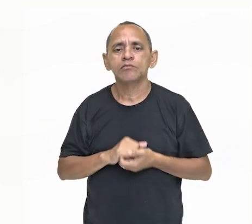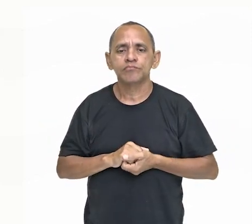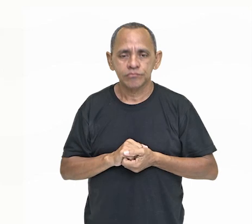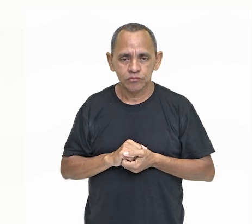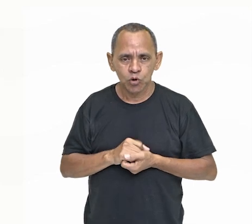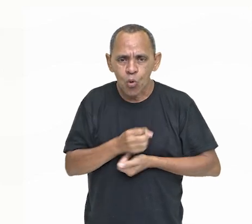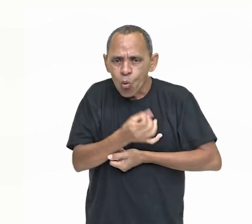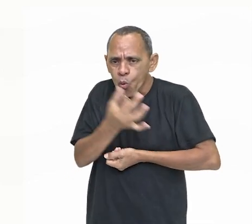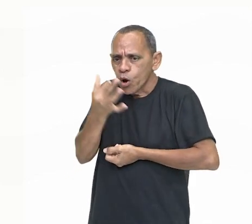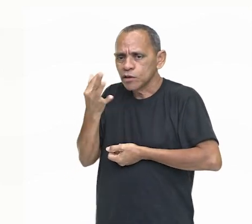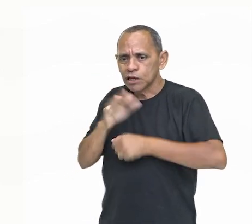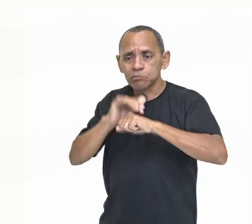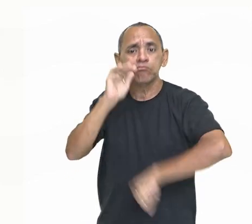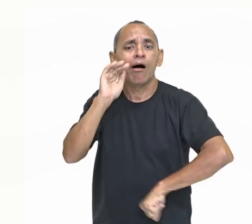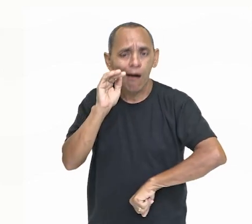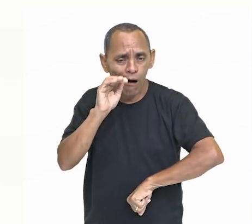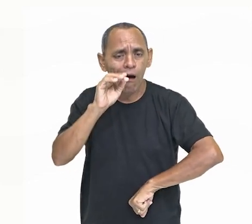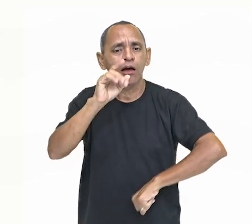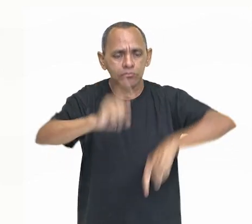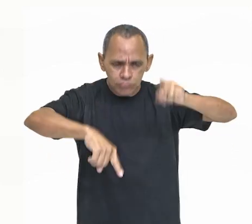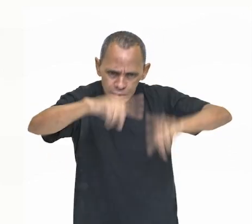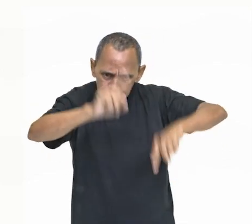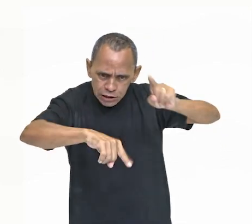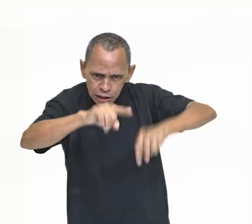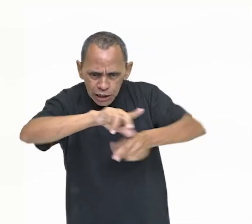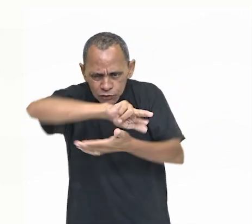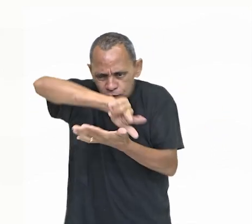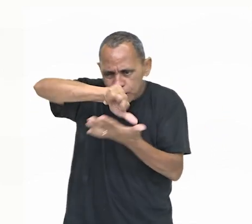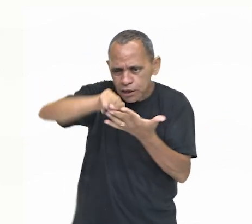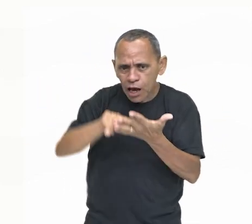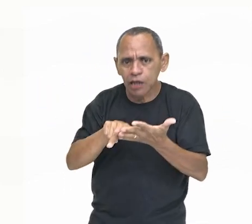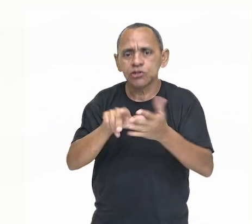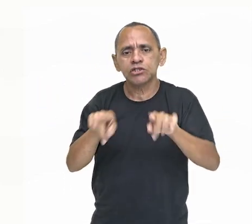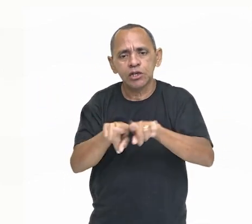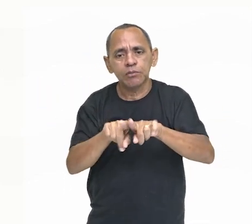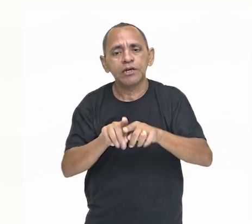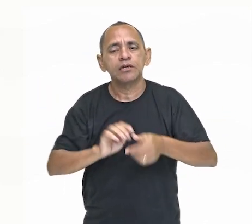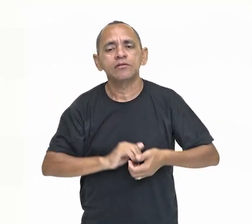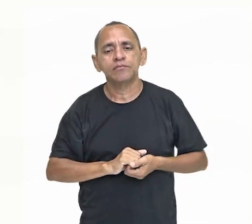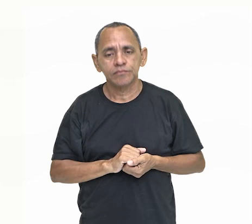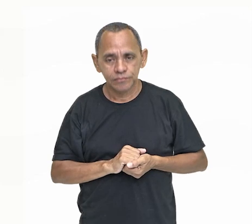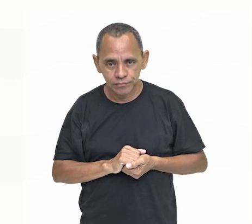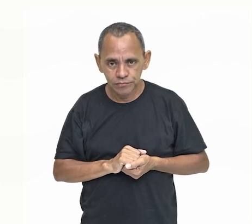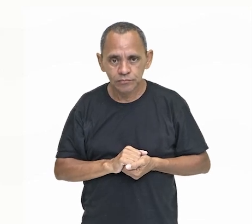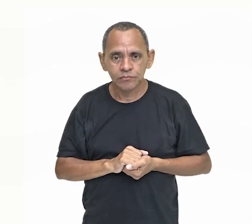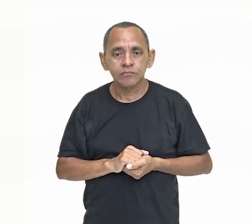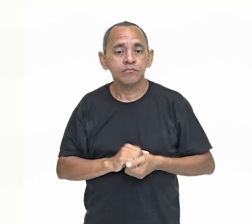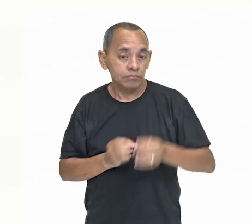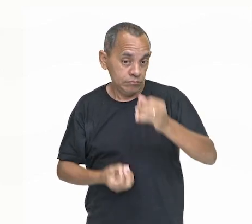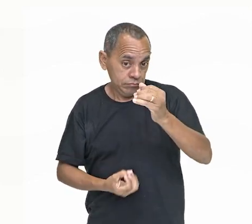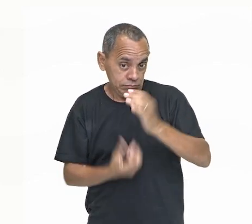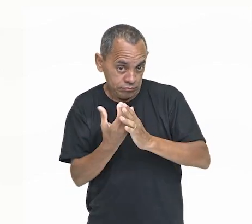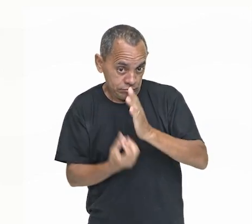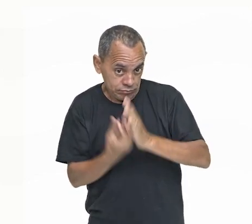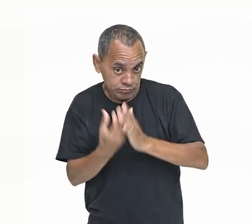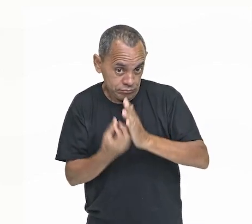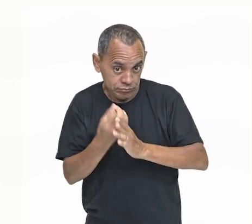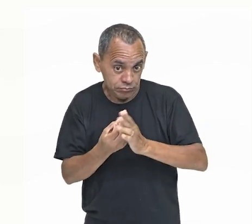grande quantidade de elementos variados, com funções diversas, olha aqui, como produzir